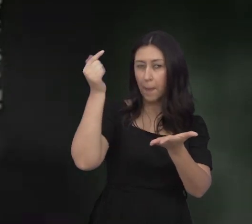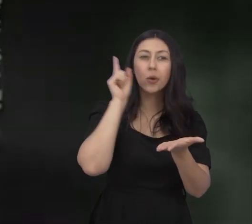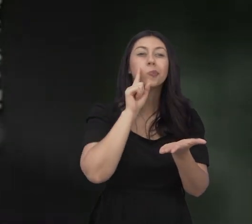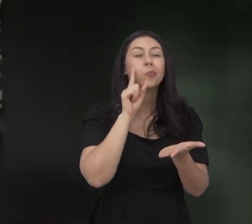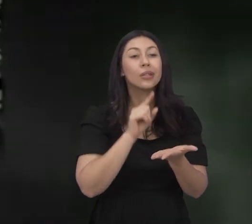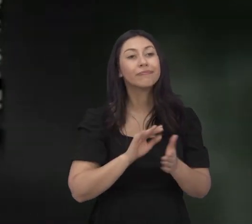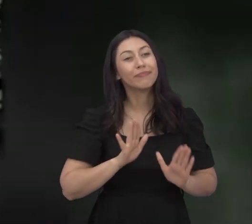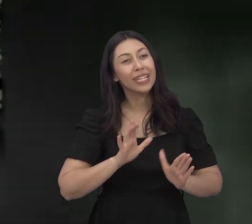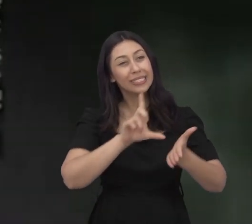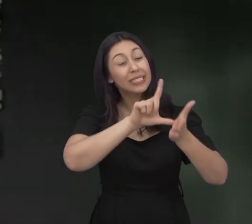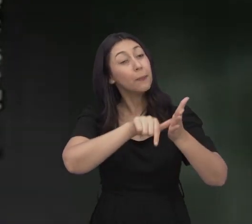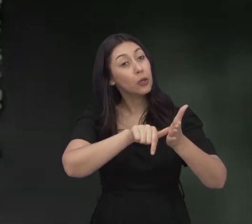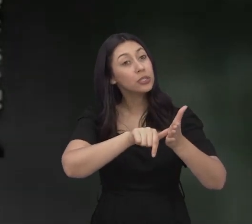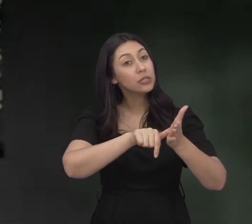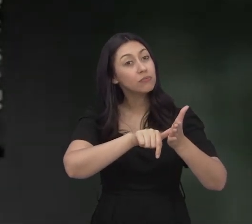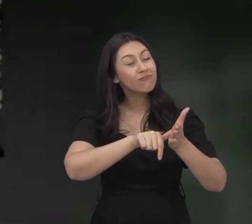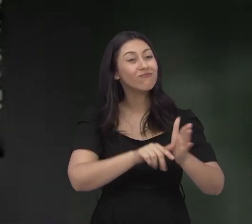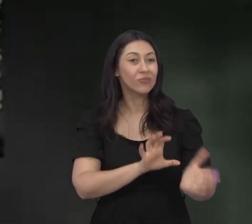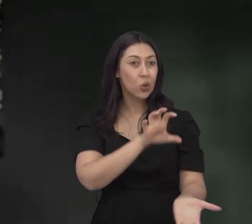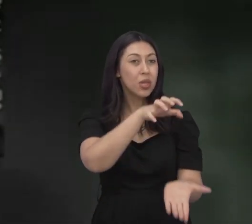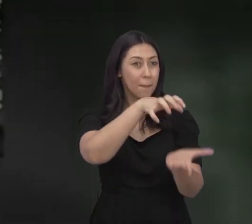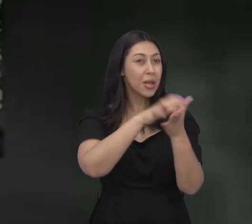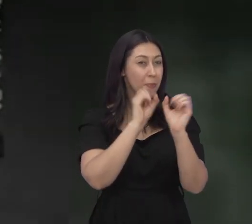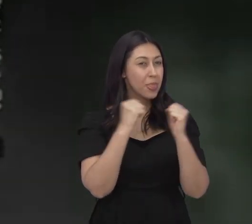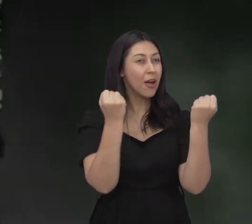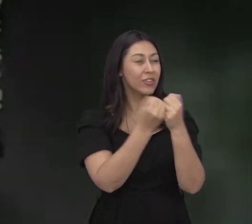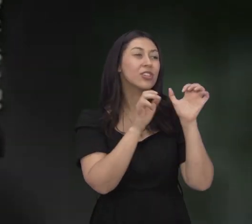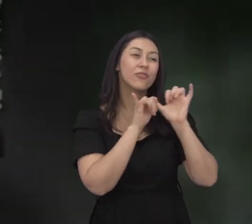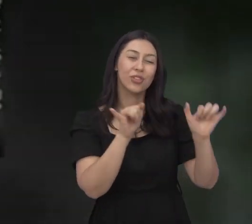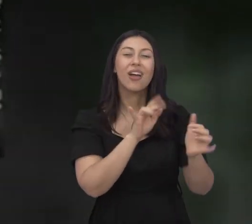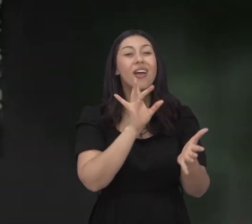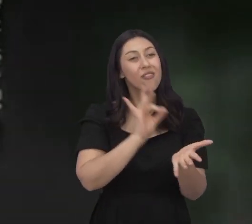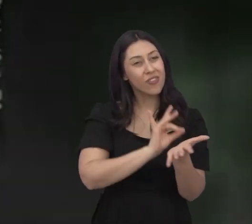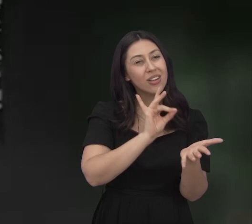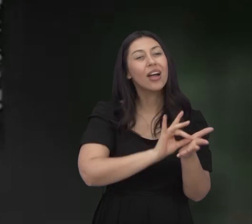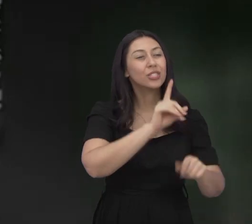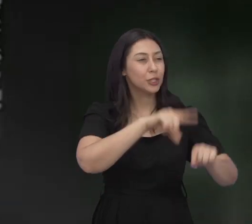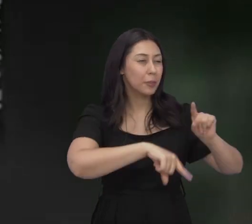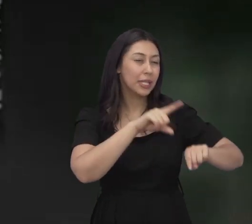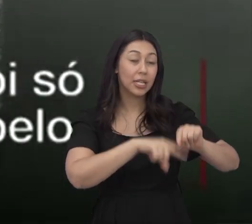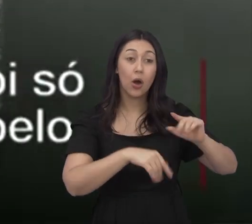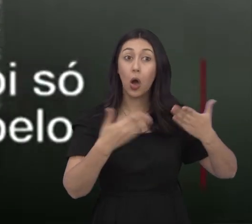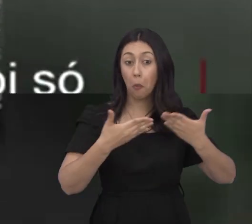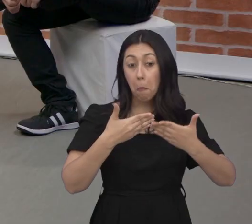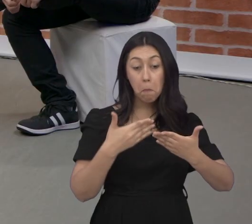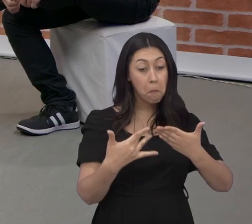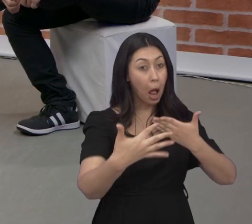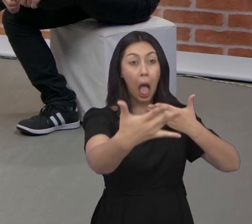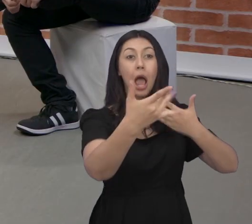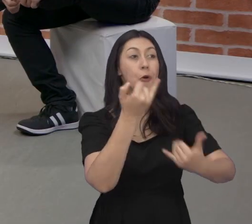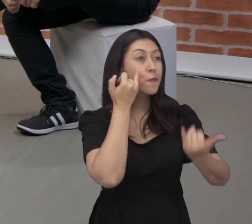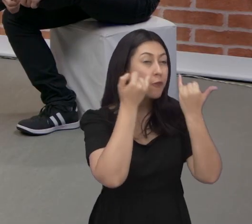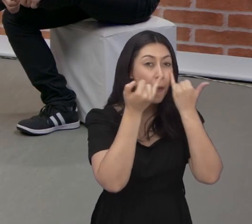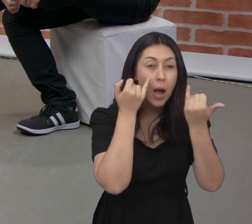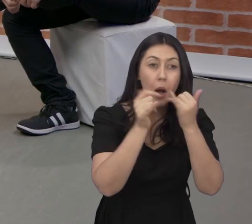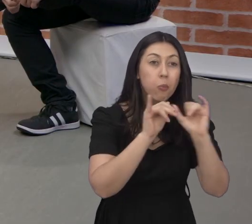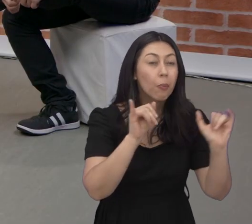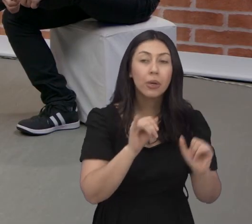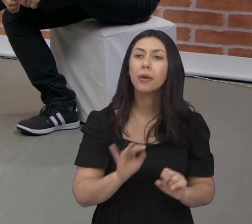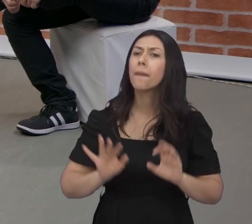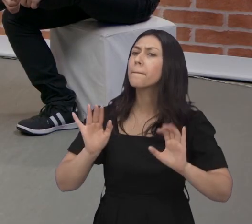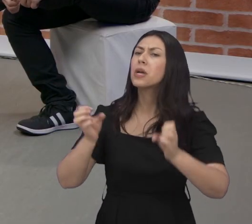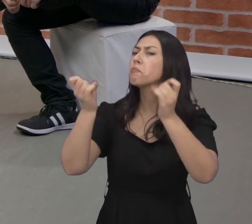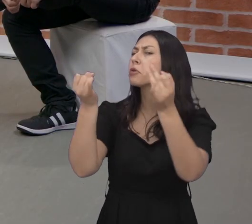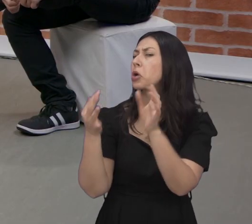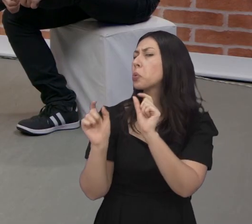o Pentágono admitiu a autenticidade dos objetos. E daí pra frente, agora, informação em cima de informação. O que